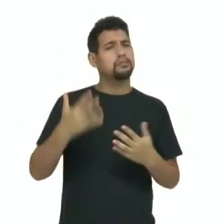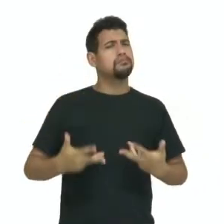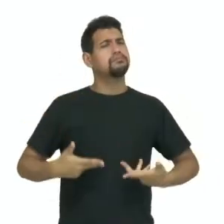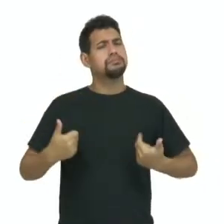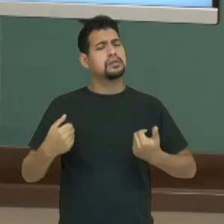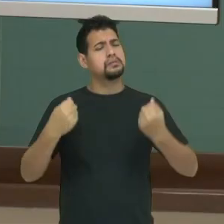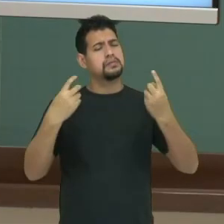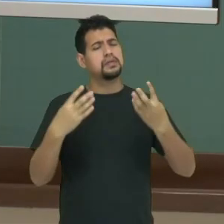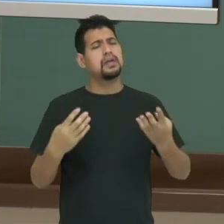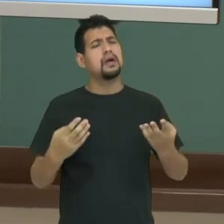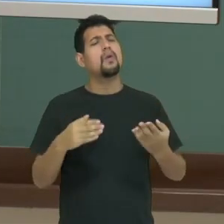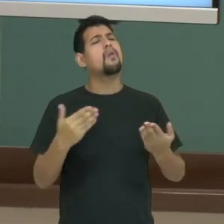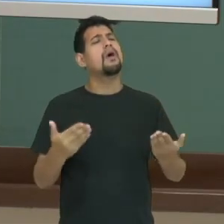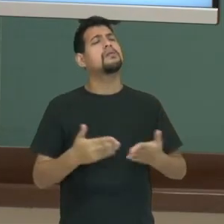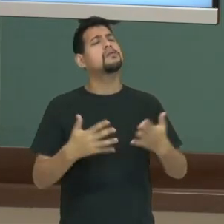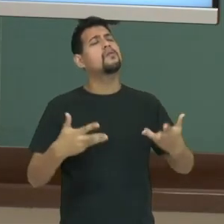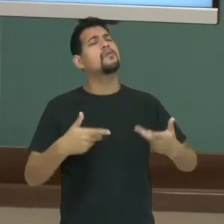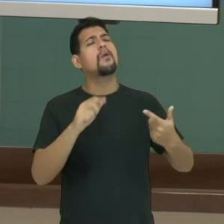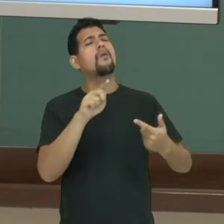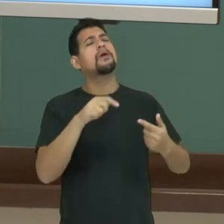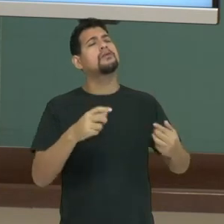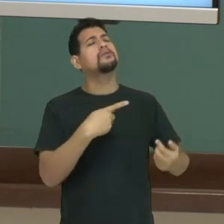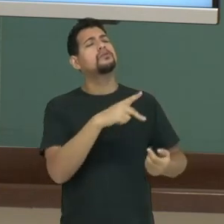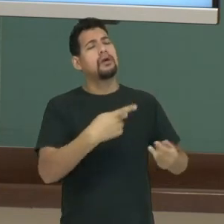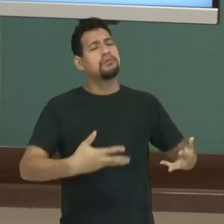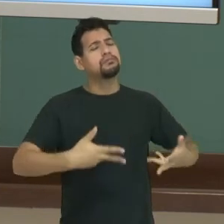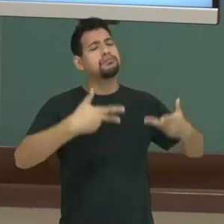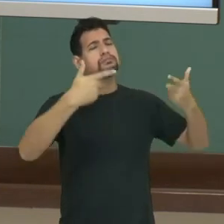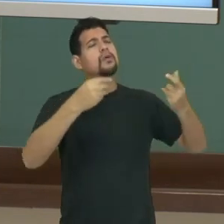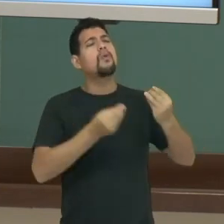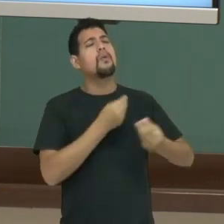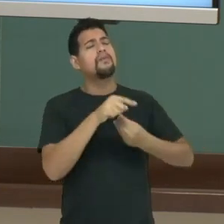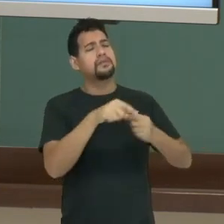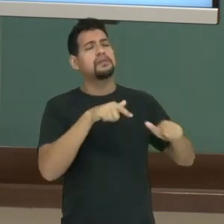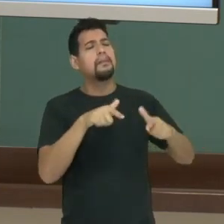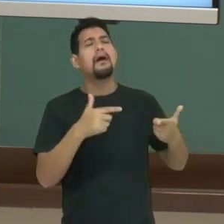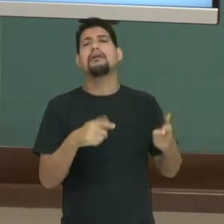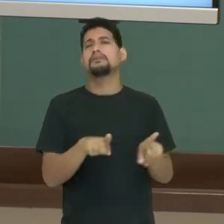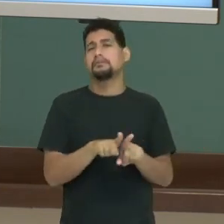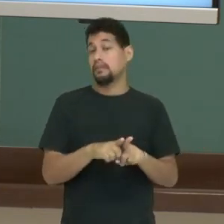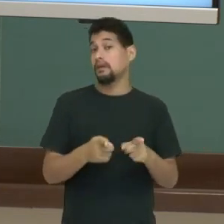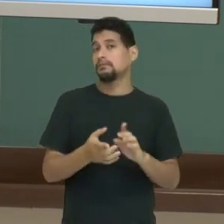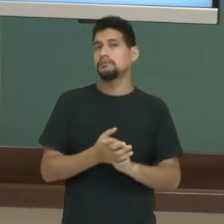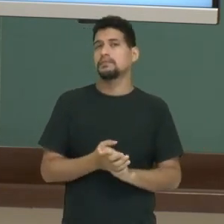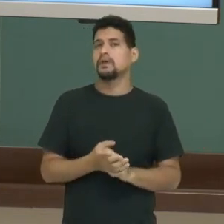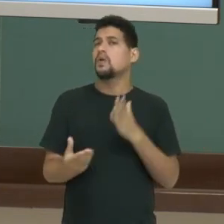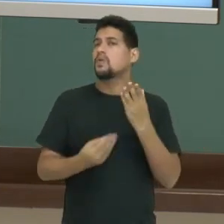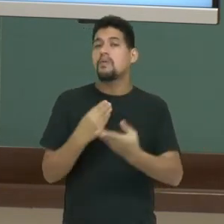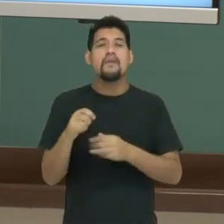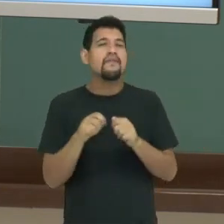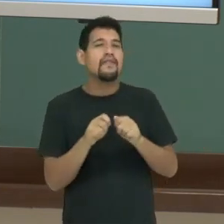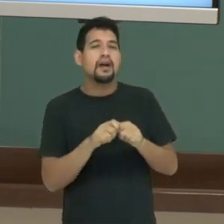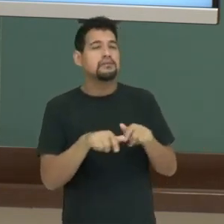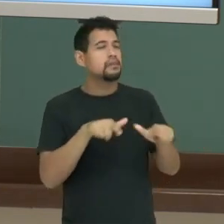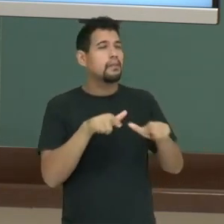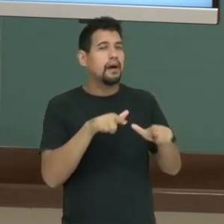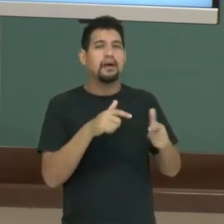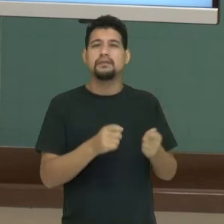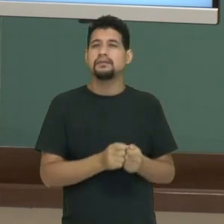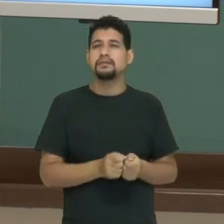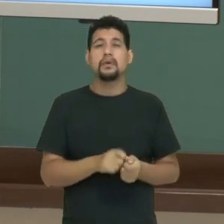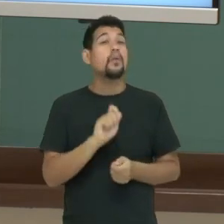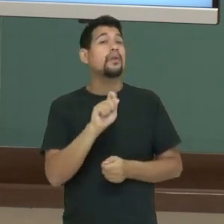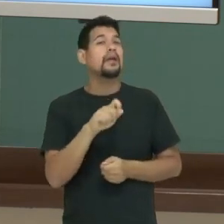dizer as suas qualificações, dizer o seu modo de trabalhar, como ele realiza suas funções, no que ele